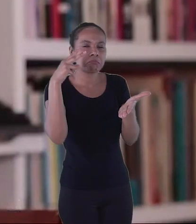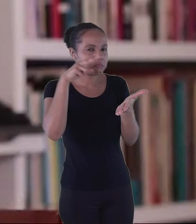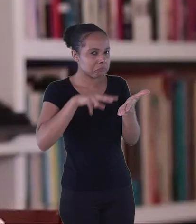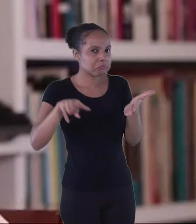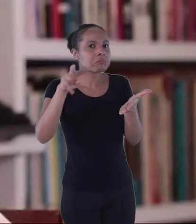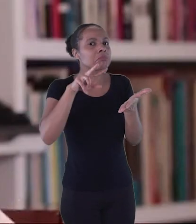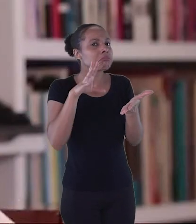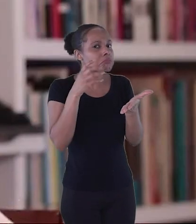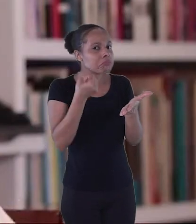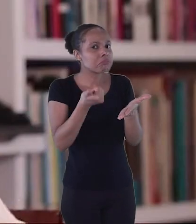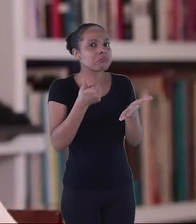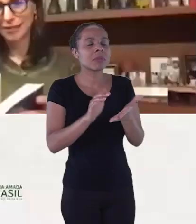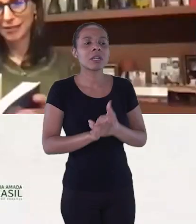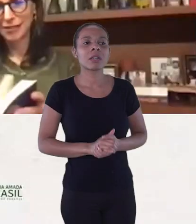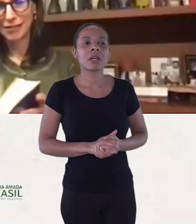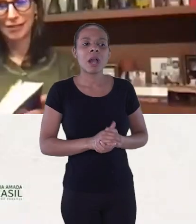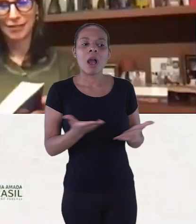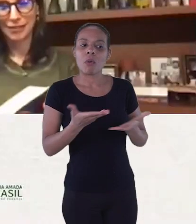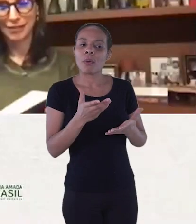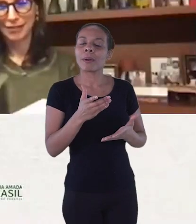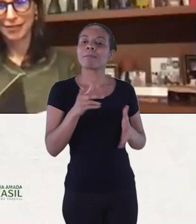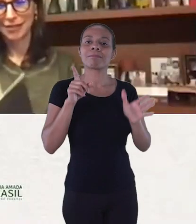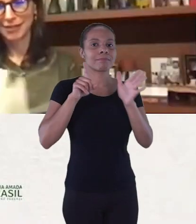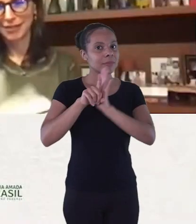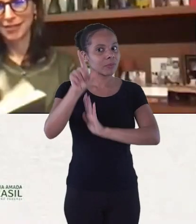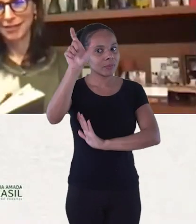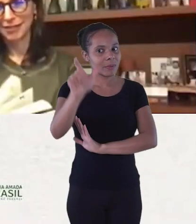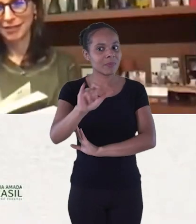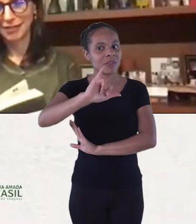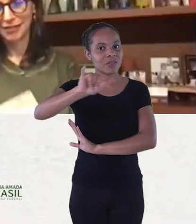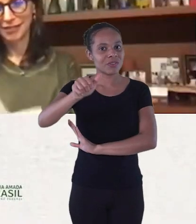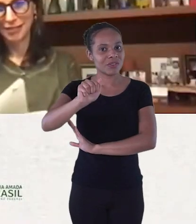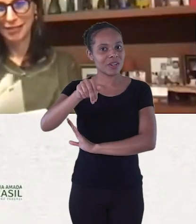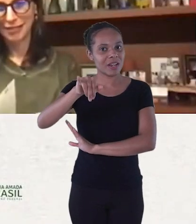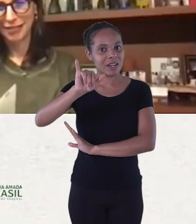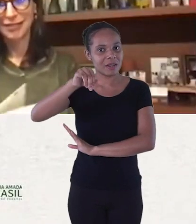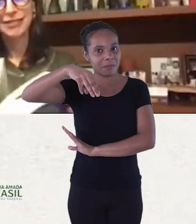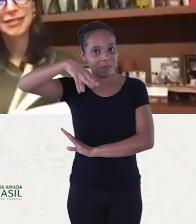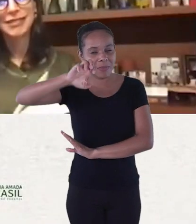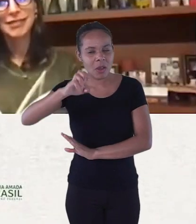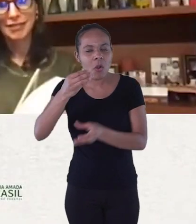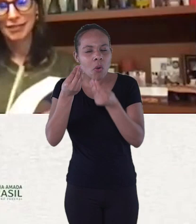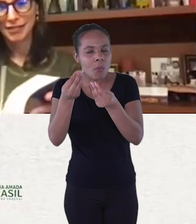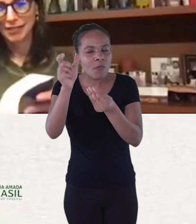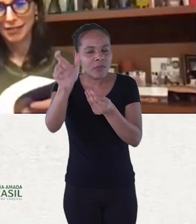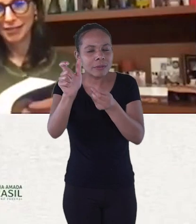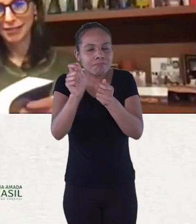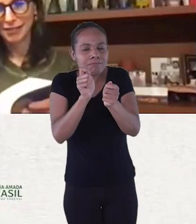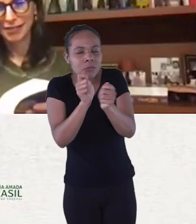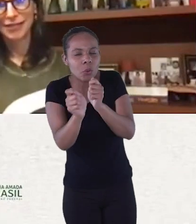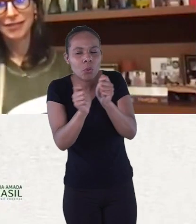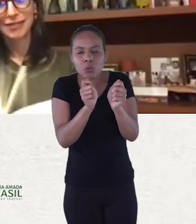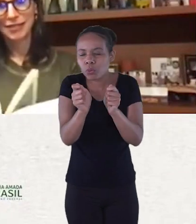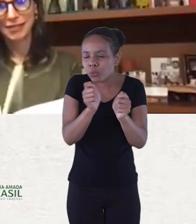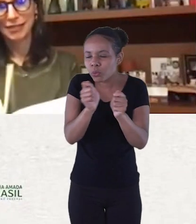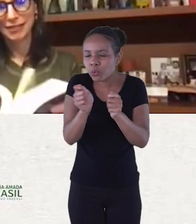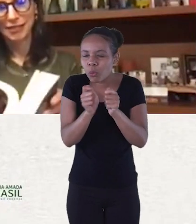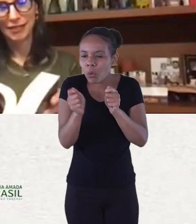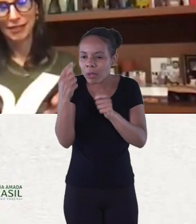seguinte sentido: como é que você conseguiu se conter para não expandir essa ideia para